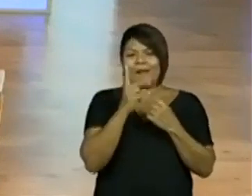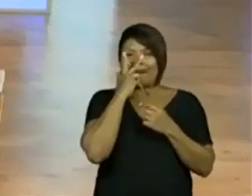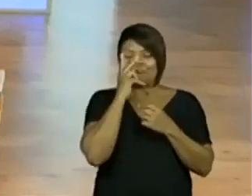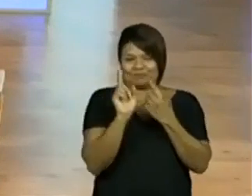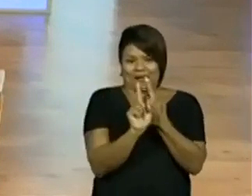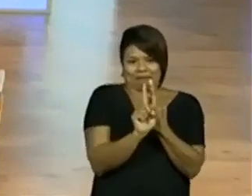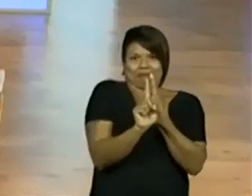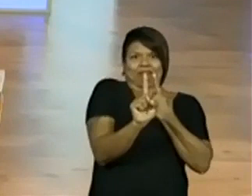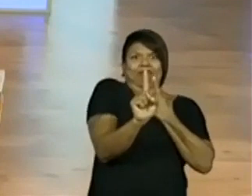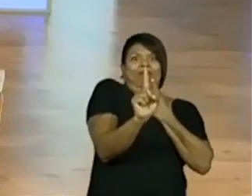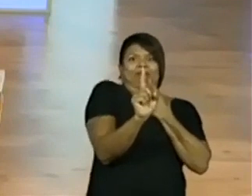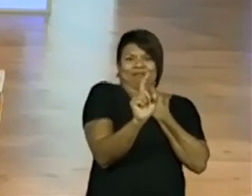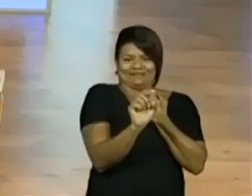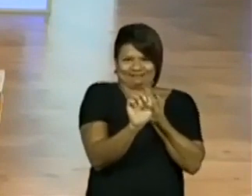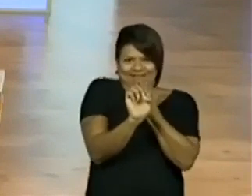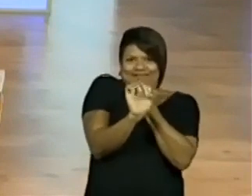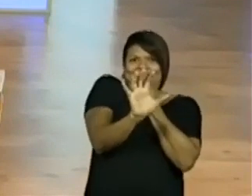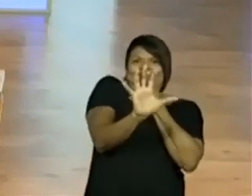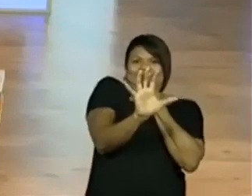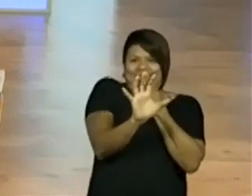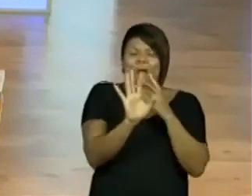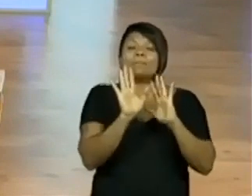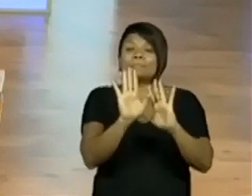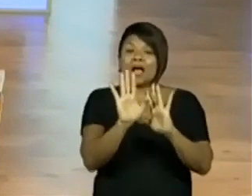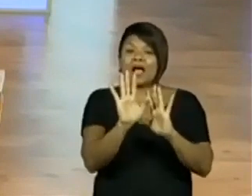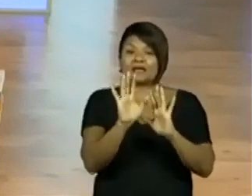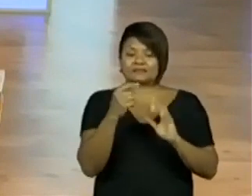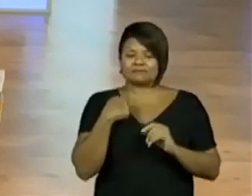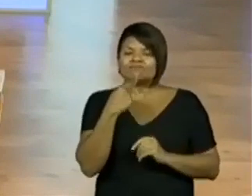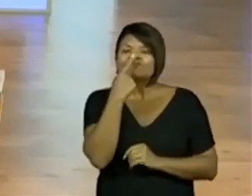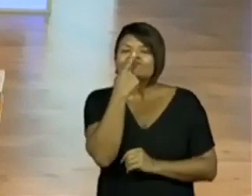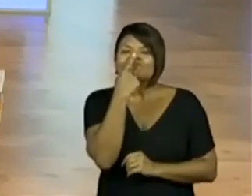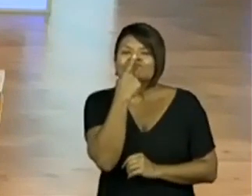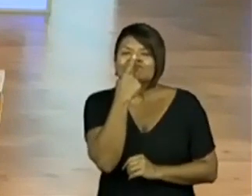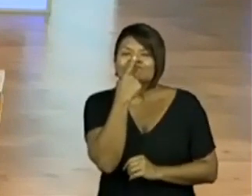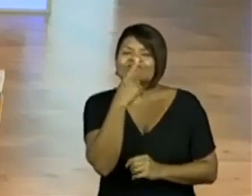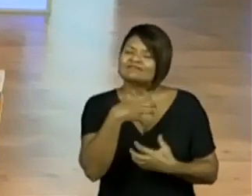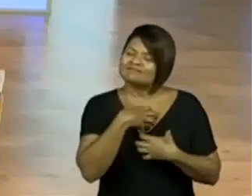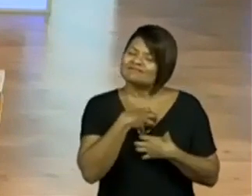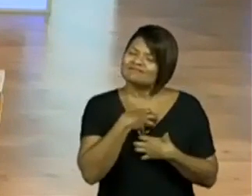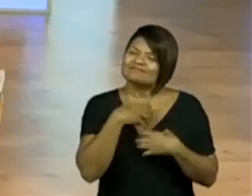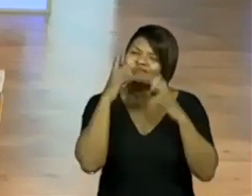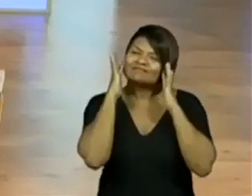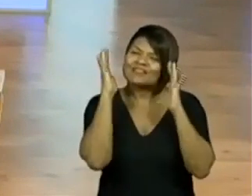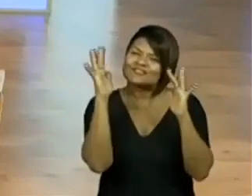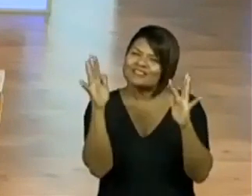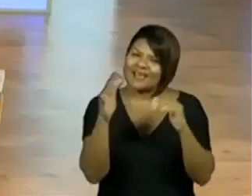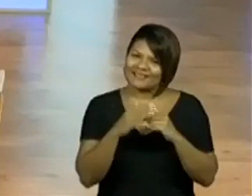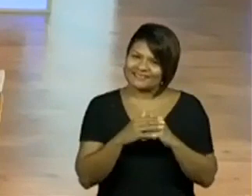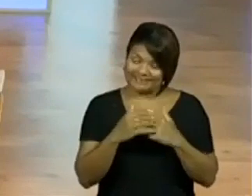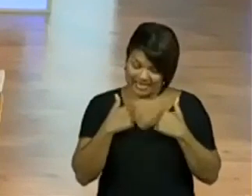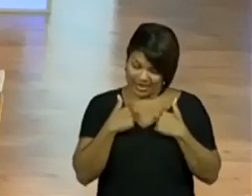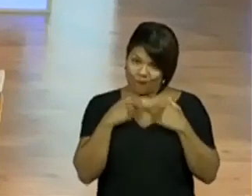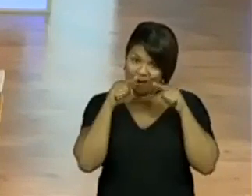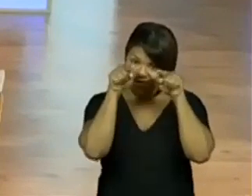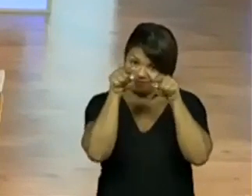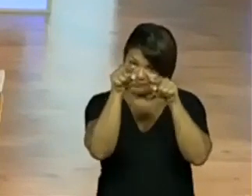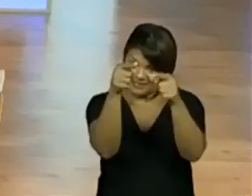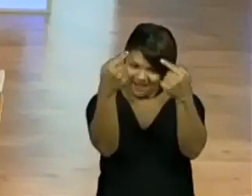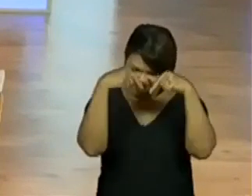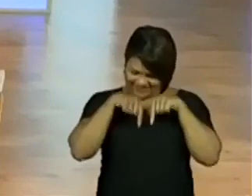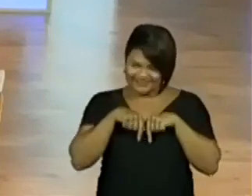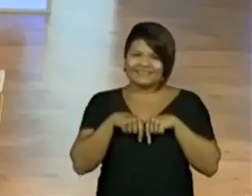mas aqui e aqui a gente está muito perto. Então a gente imagina, né, com o nosso